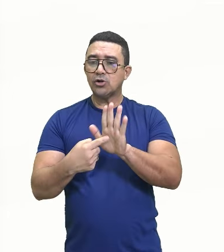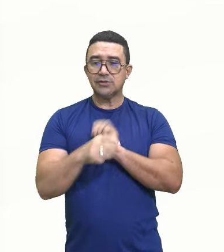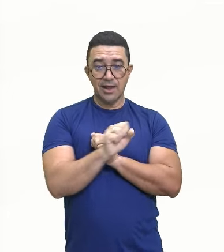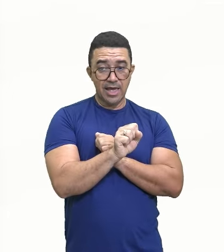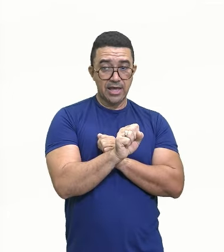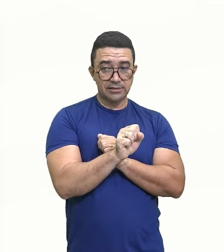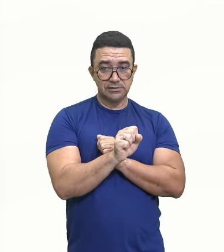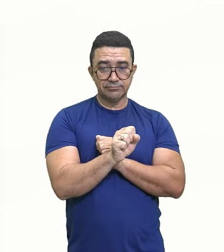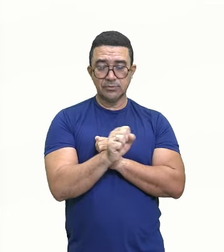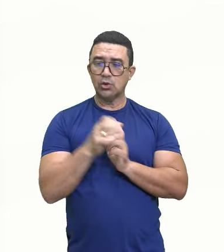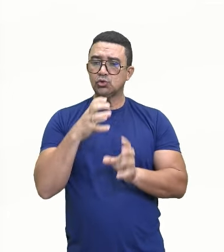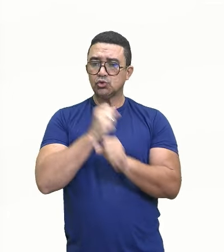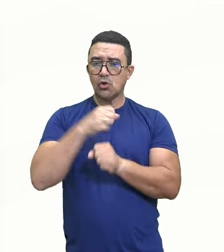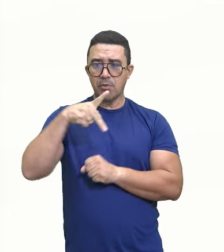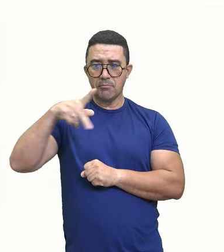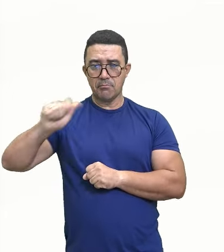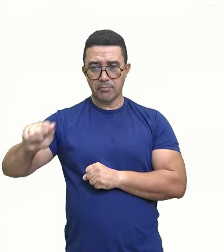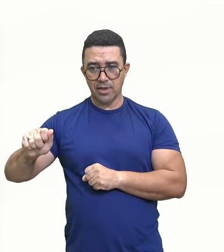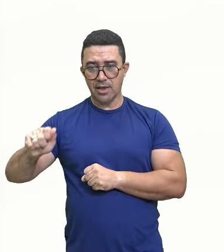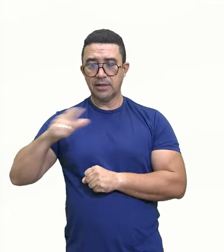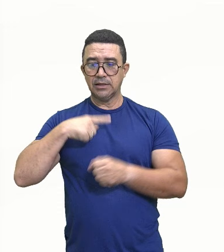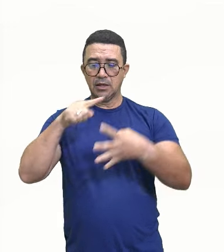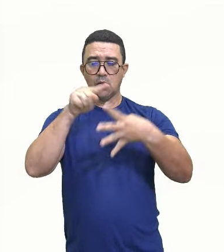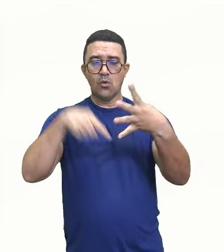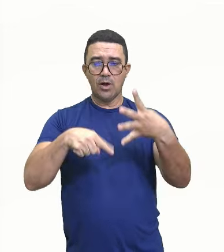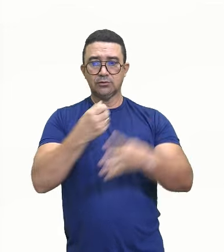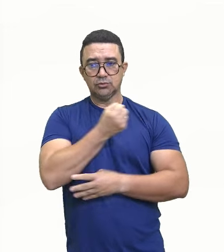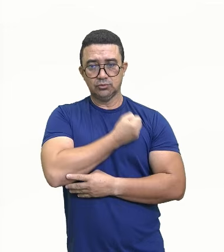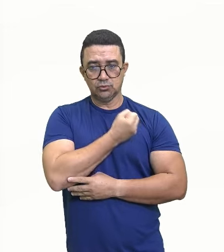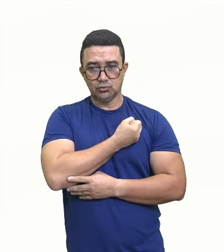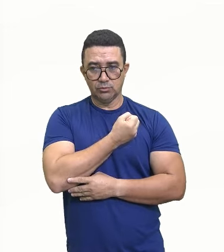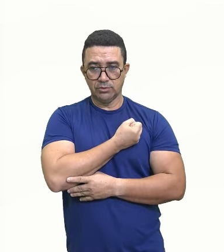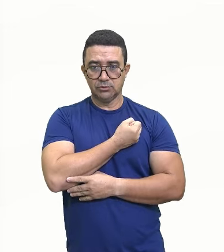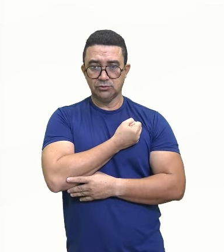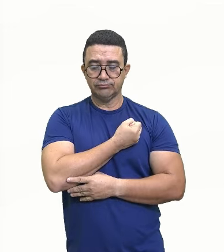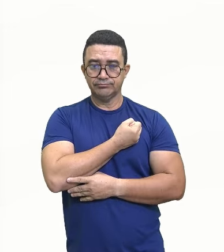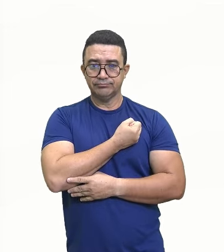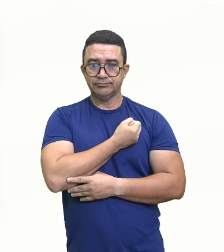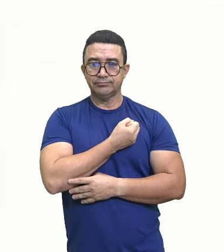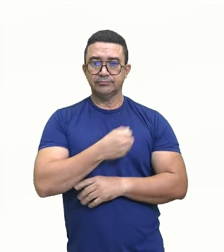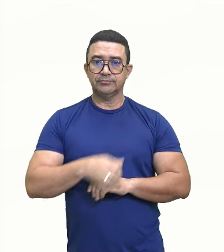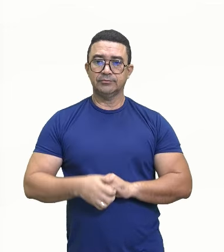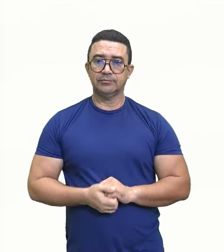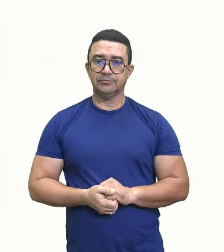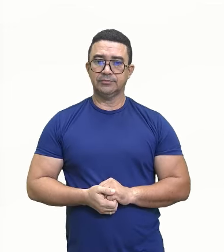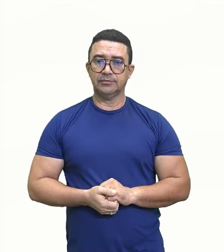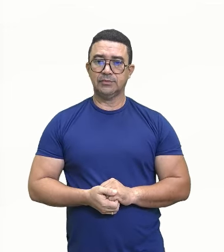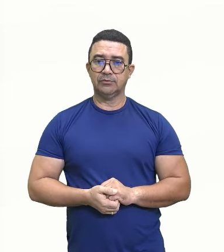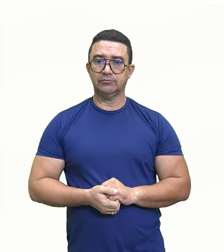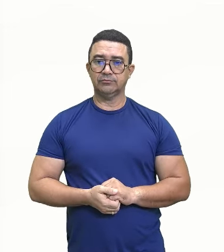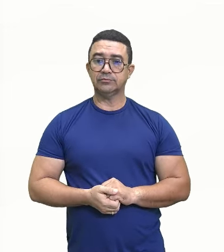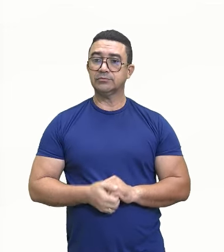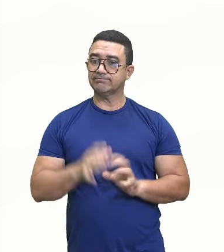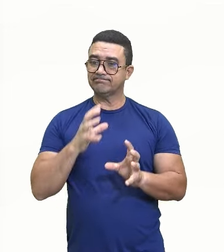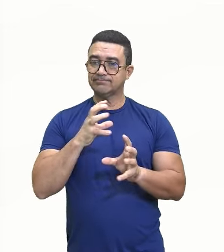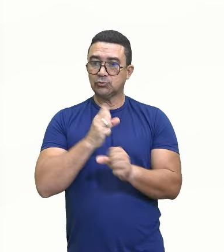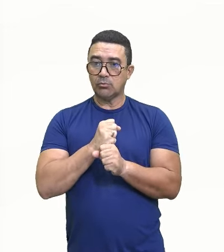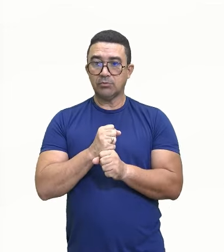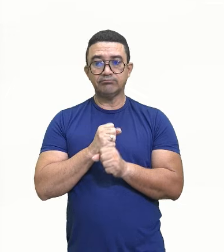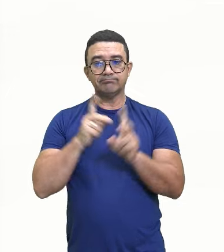A soma dessa PA, que tem 4 termos, a soma desses 4 termos é igual a